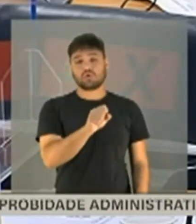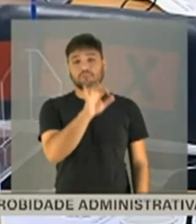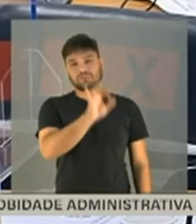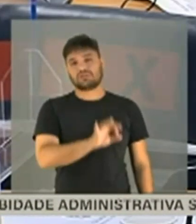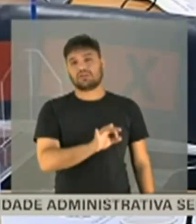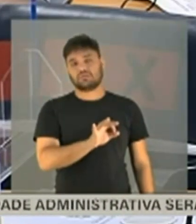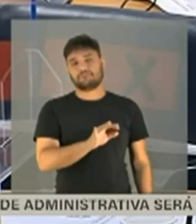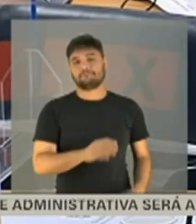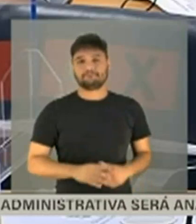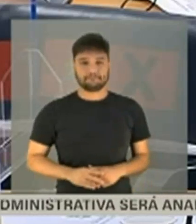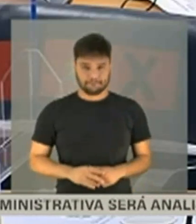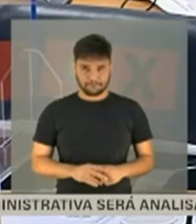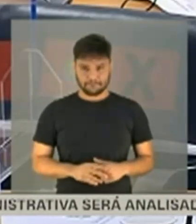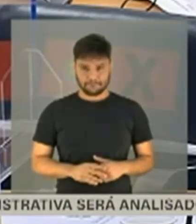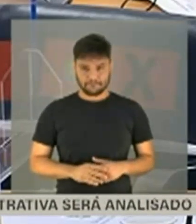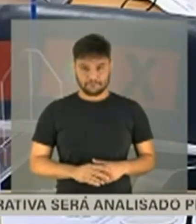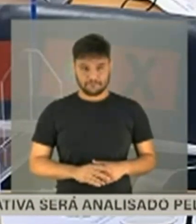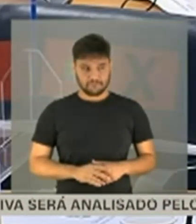2,8%.